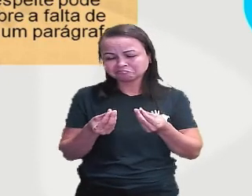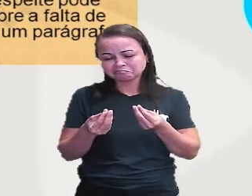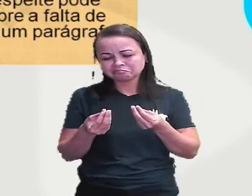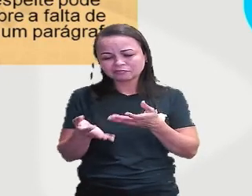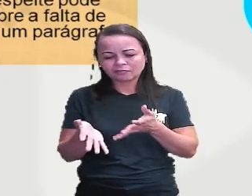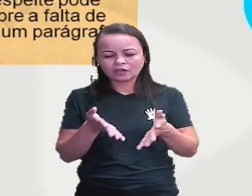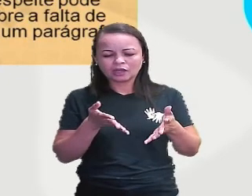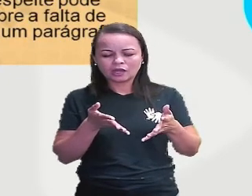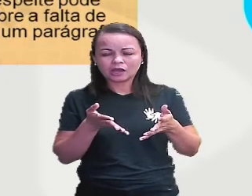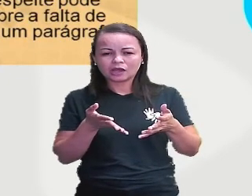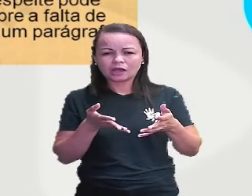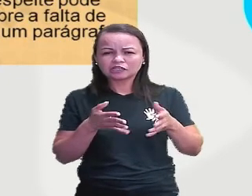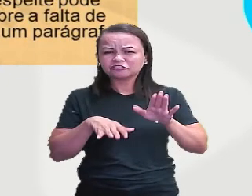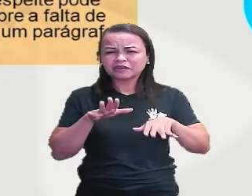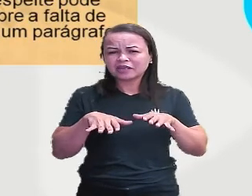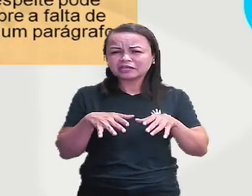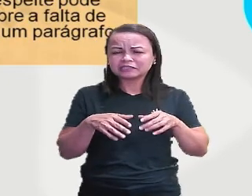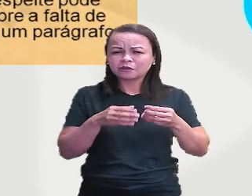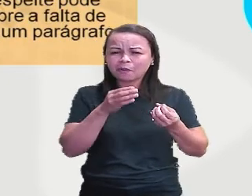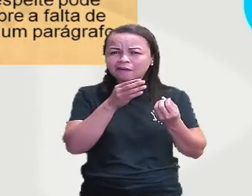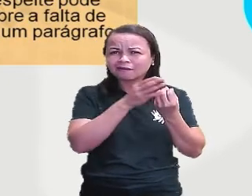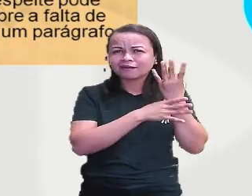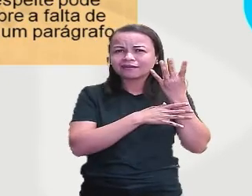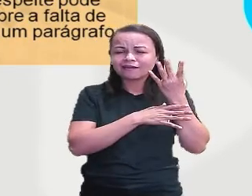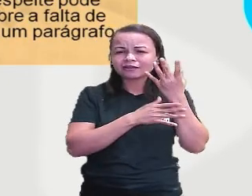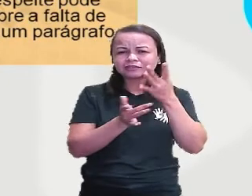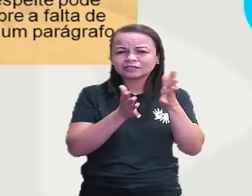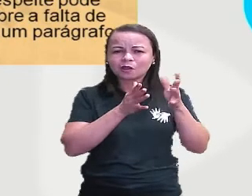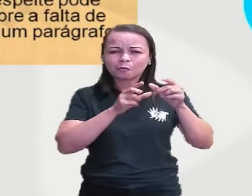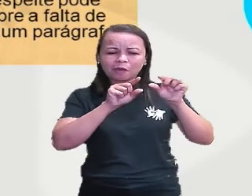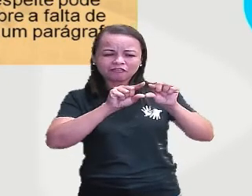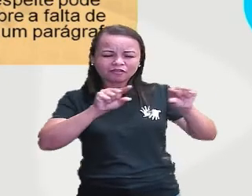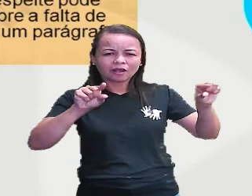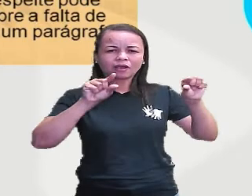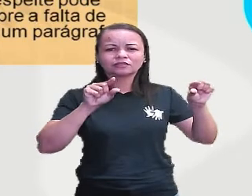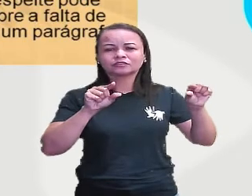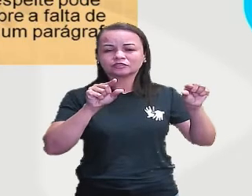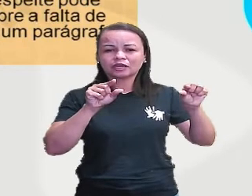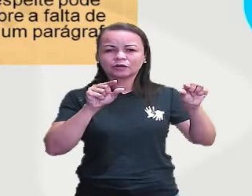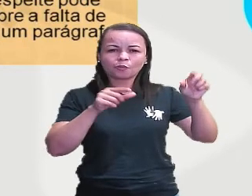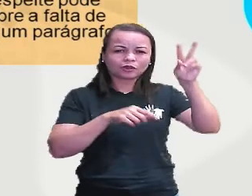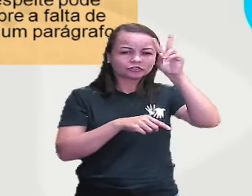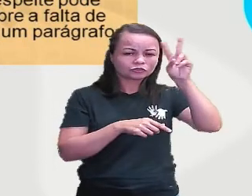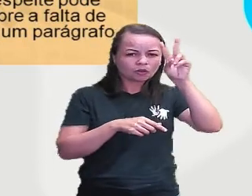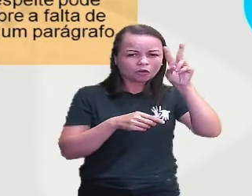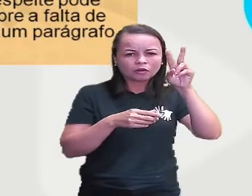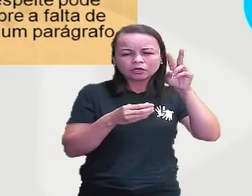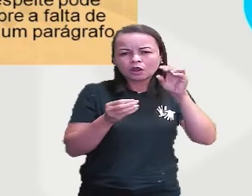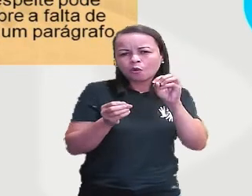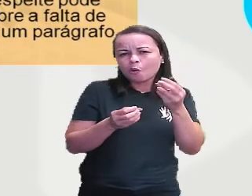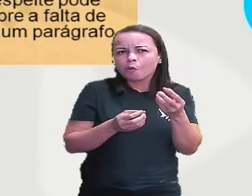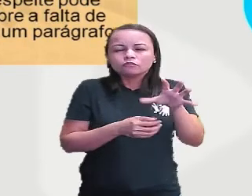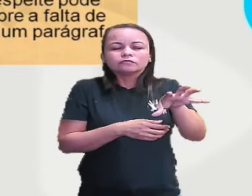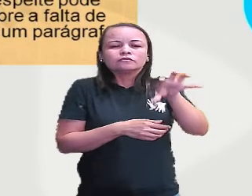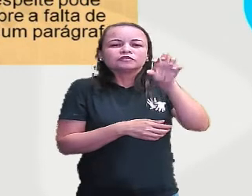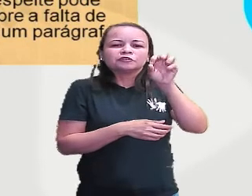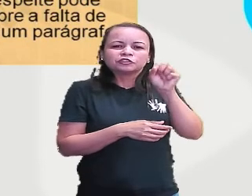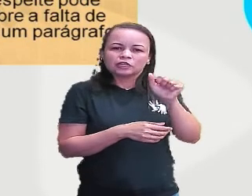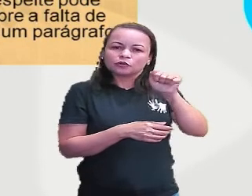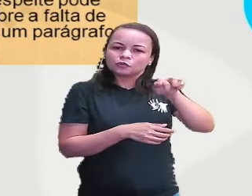Às vezes é pura invenção, uma frase que sugere uma história ou um cheiro no ar, um incidente